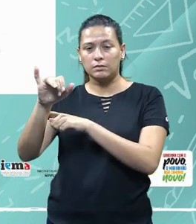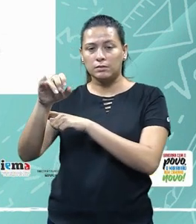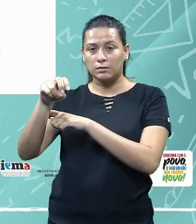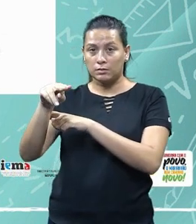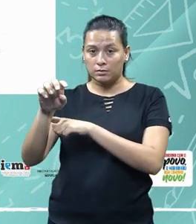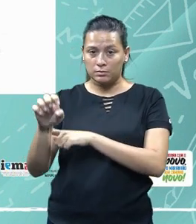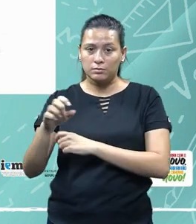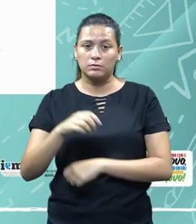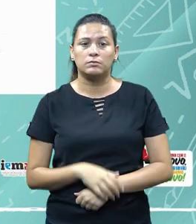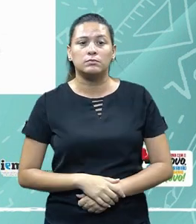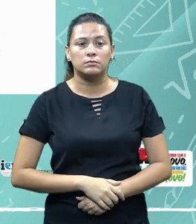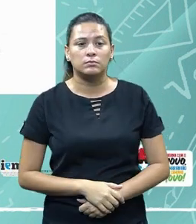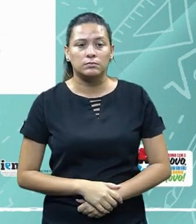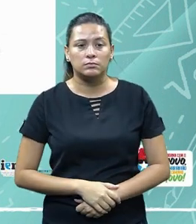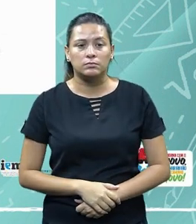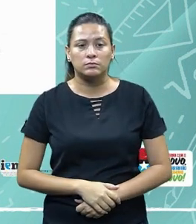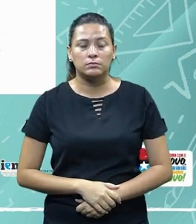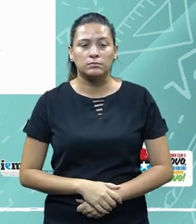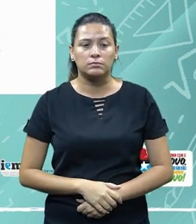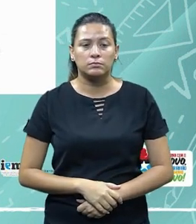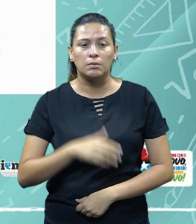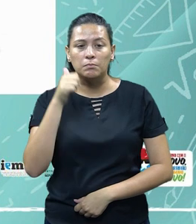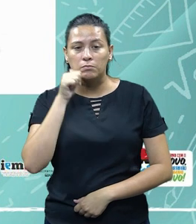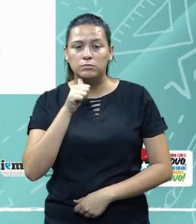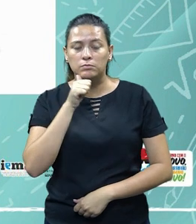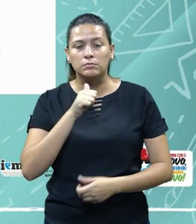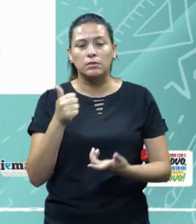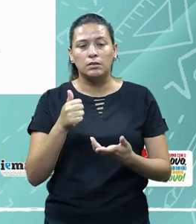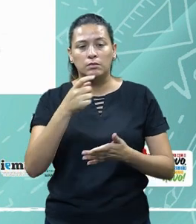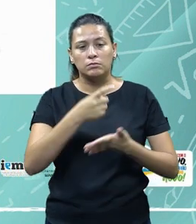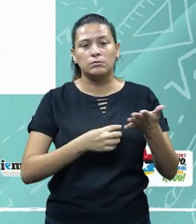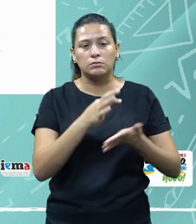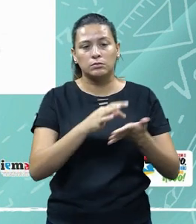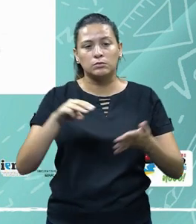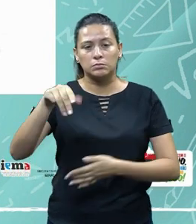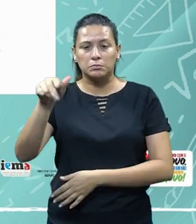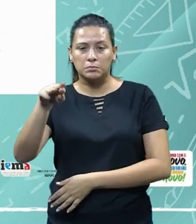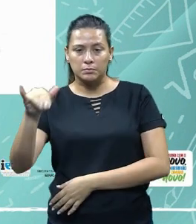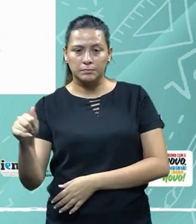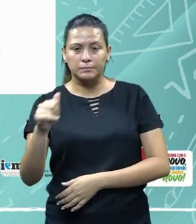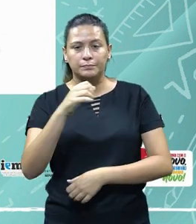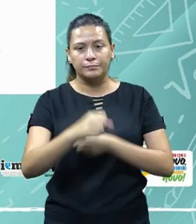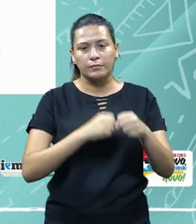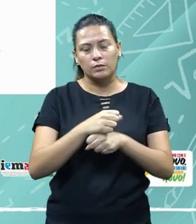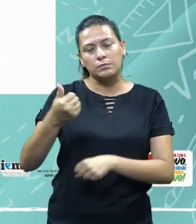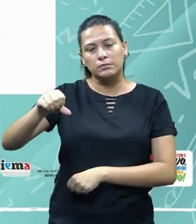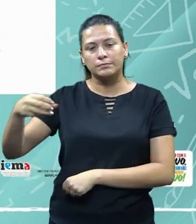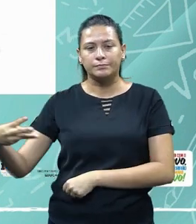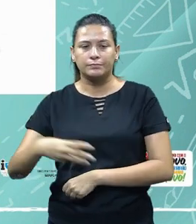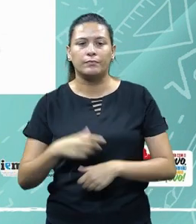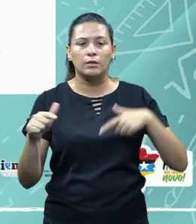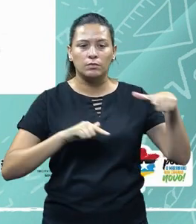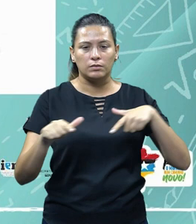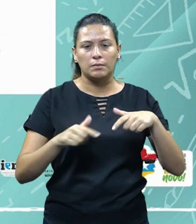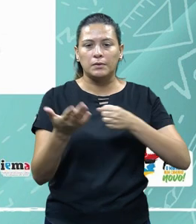Ok E aí ela começa o trabalho da autora basea-se em análise de textos e na própria vivência nos movimentos feministas